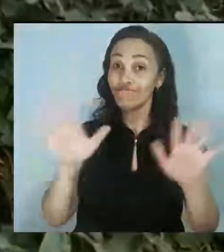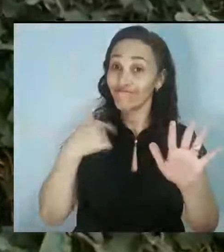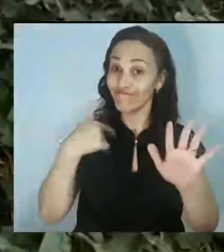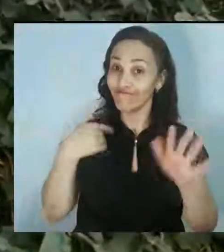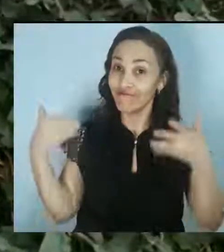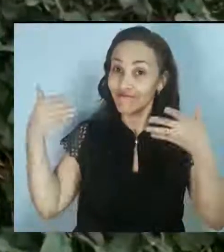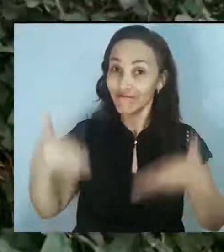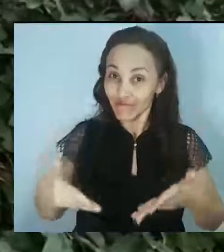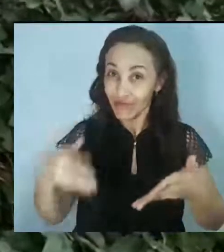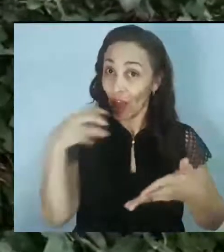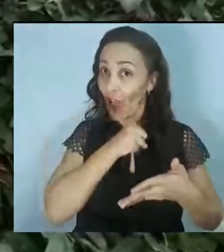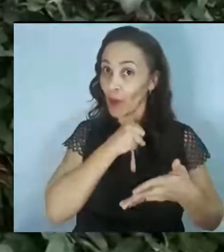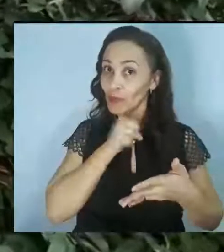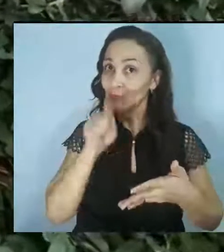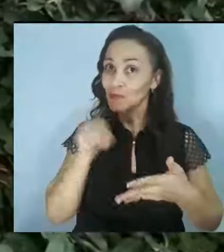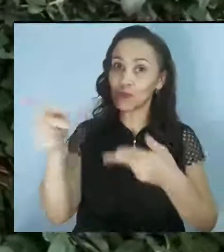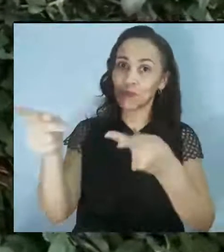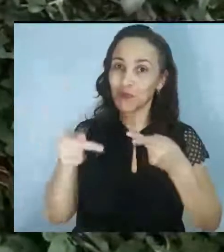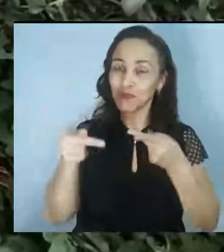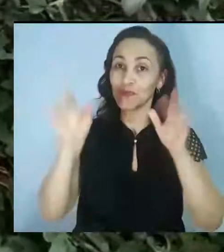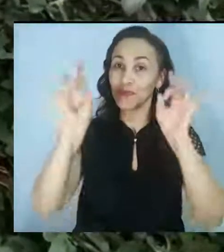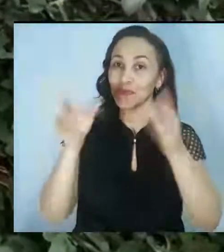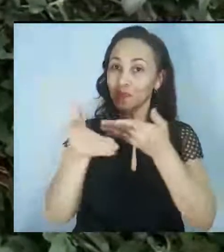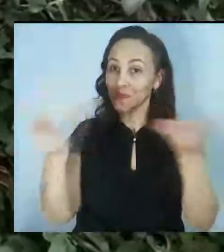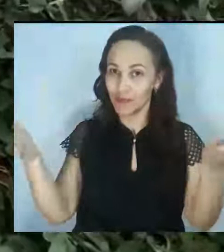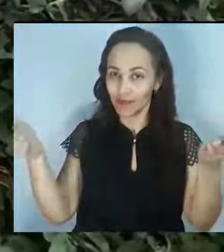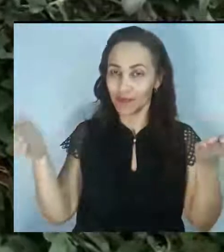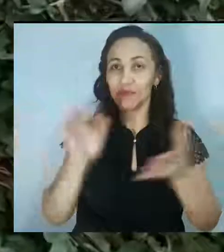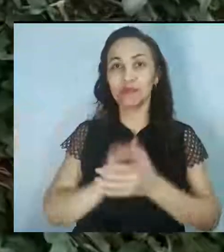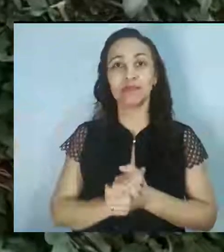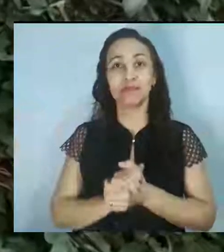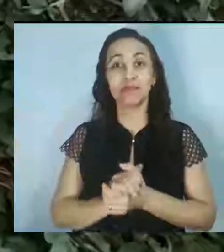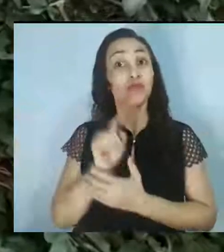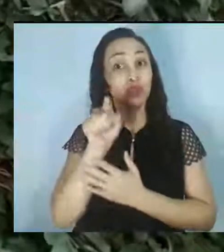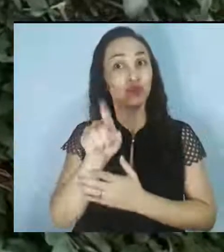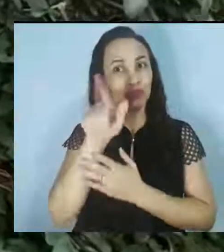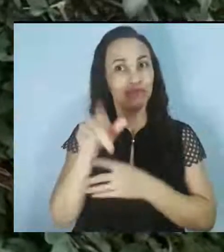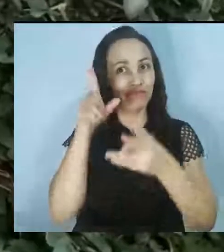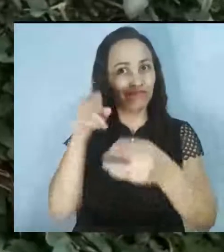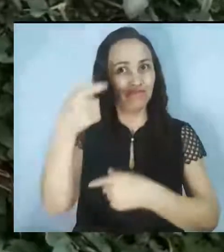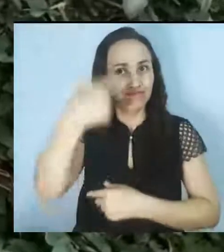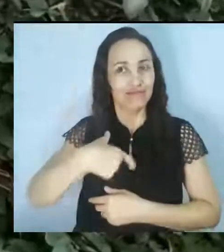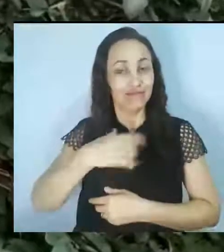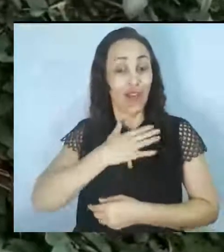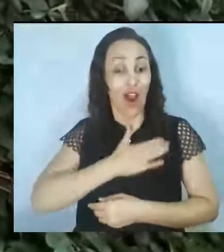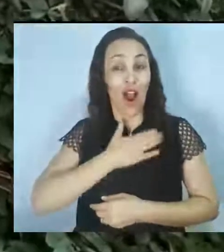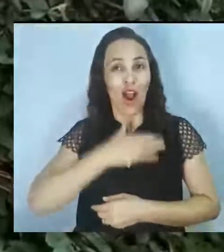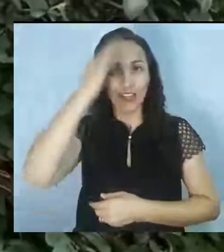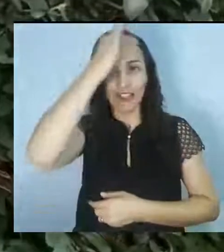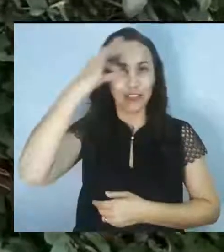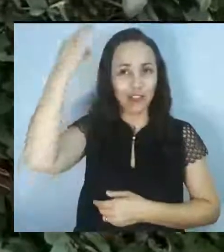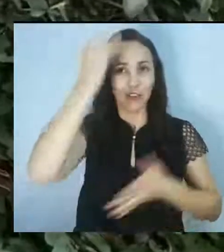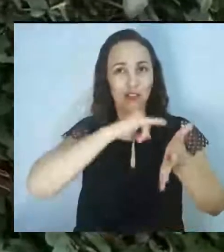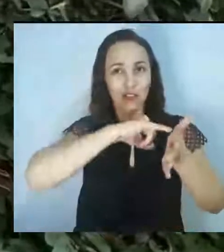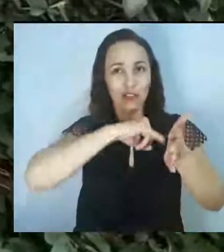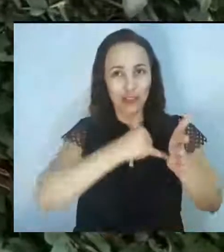E aí, pessoal, estou passando aqui rapidamente para fazer um convite muito especial para você. Você que, como eu,